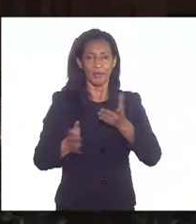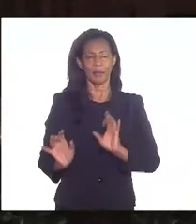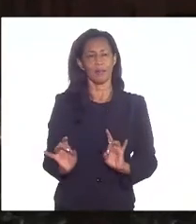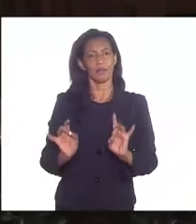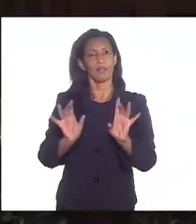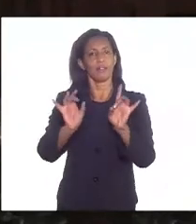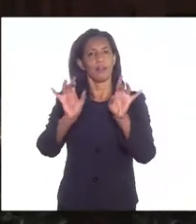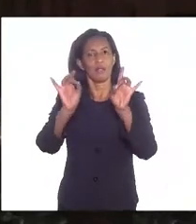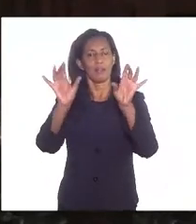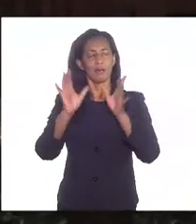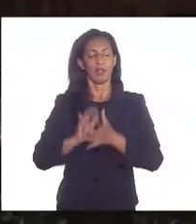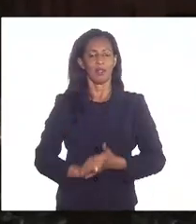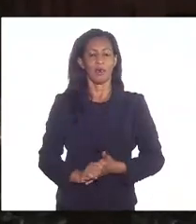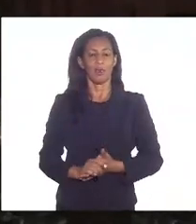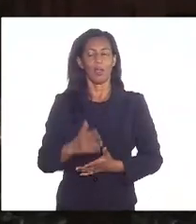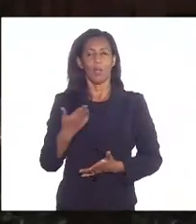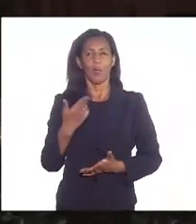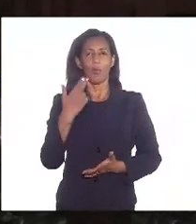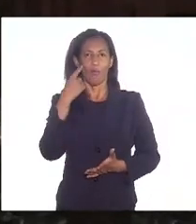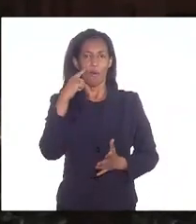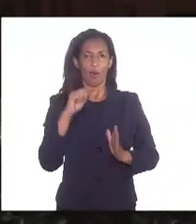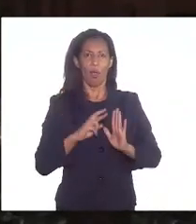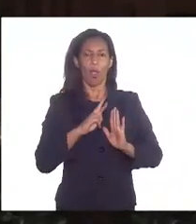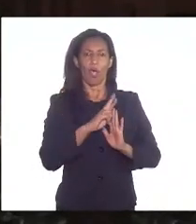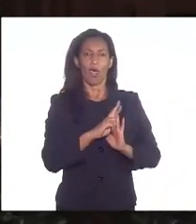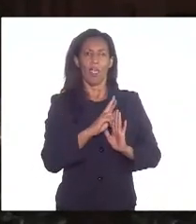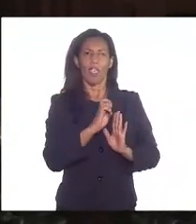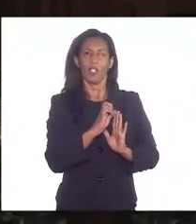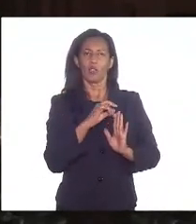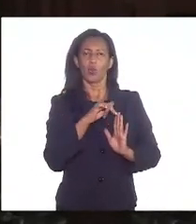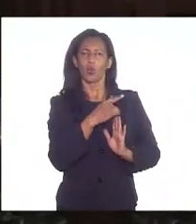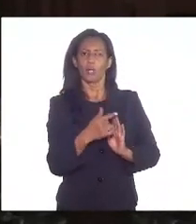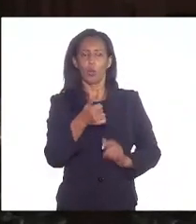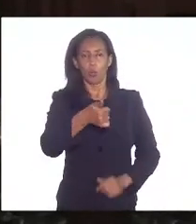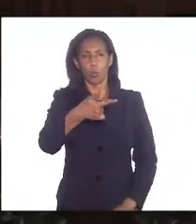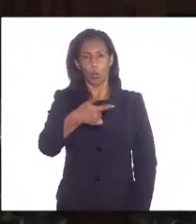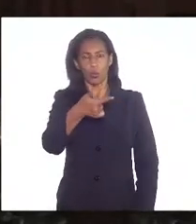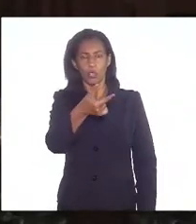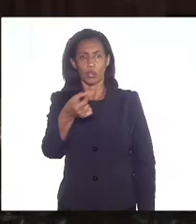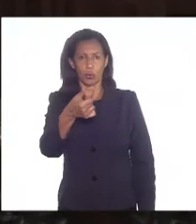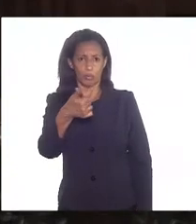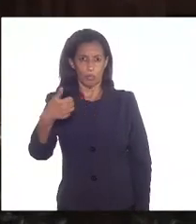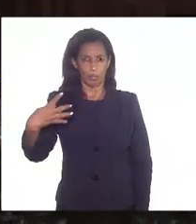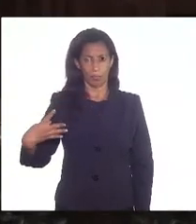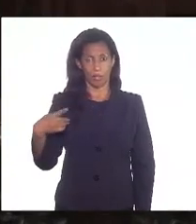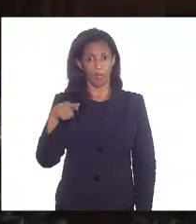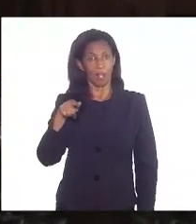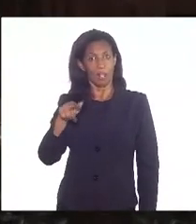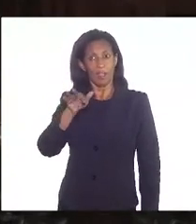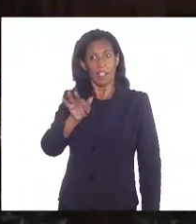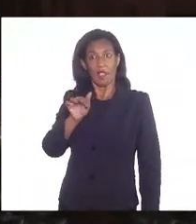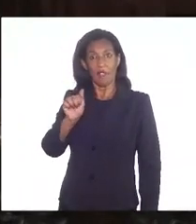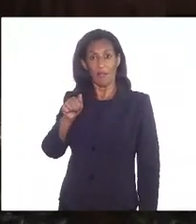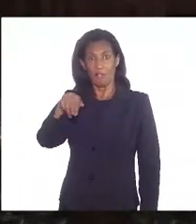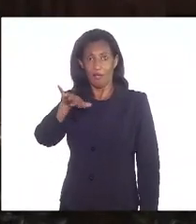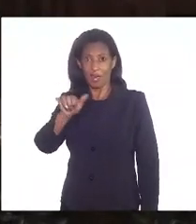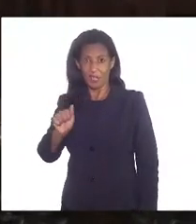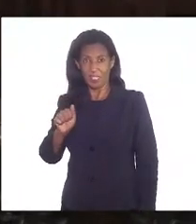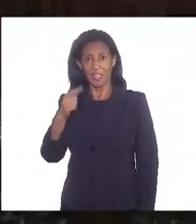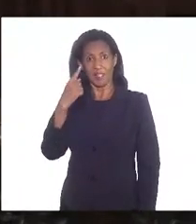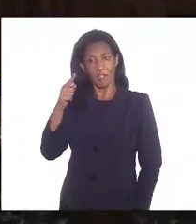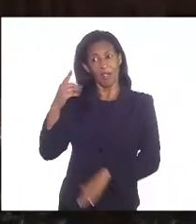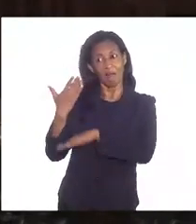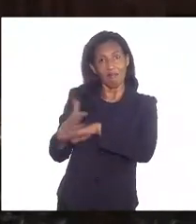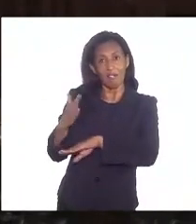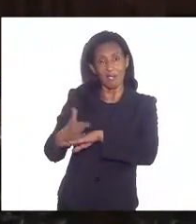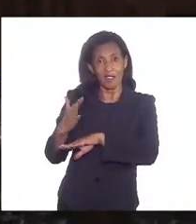especiais, consoante a Resolução 12 de 2014. E a Fazenda treinará